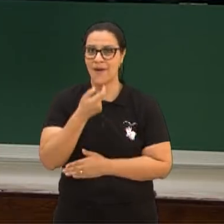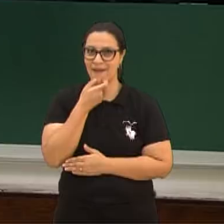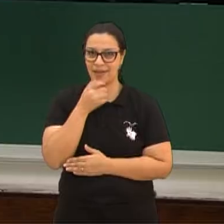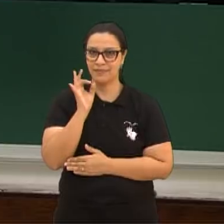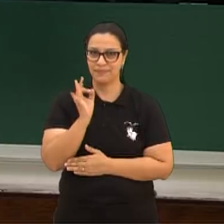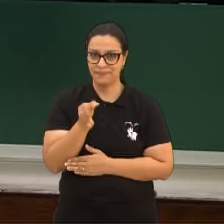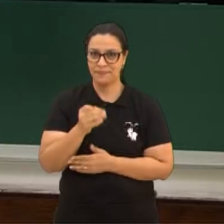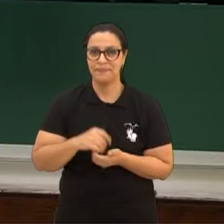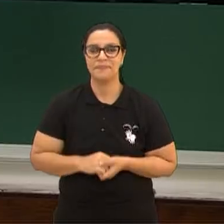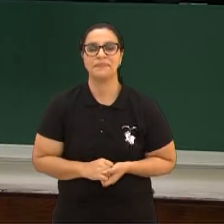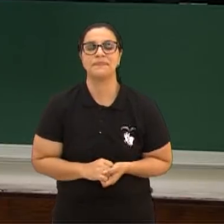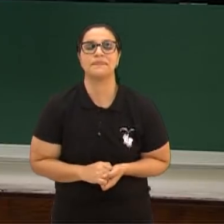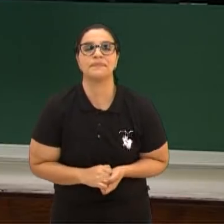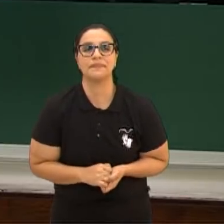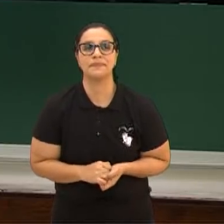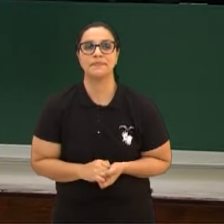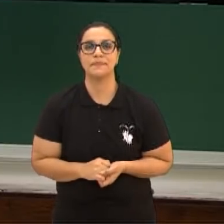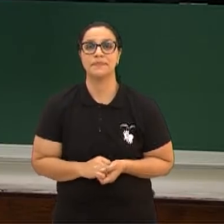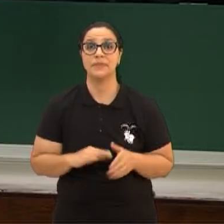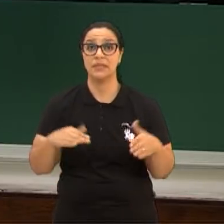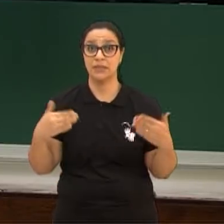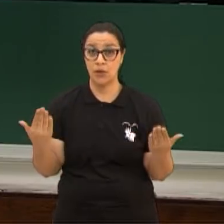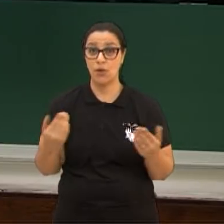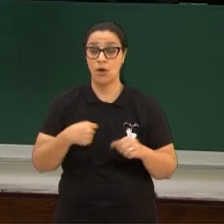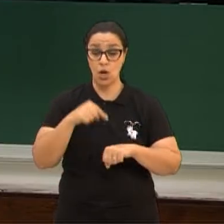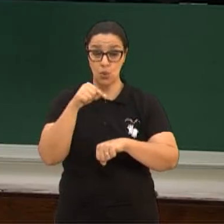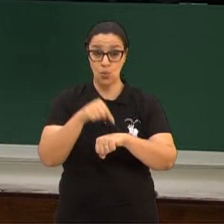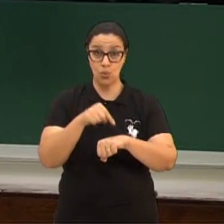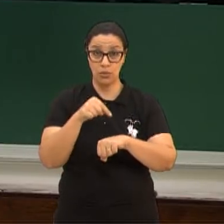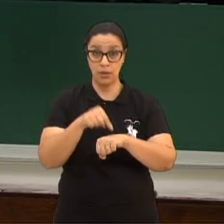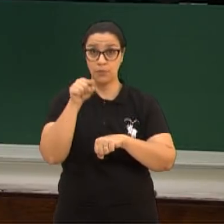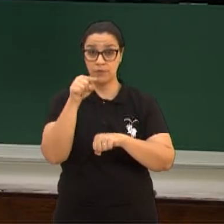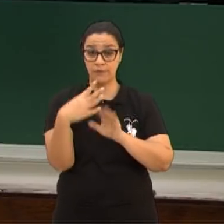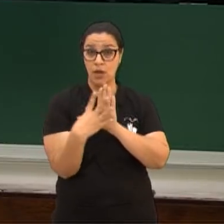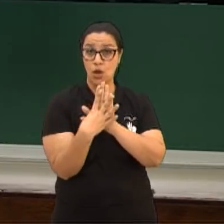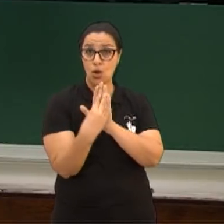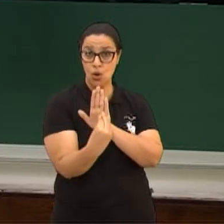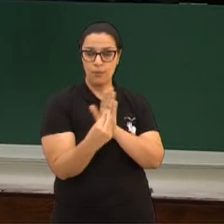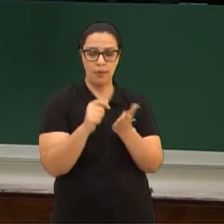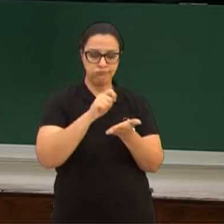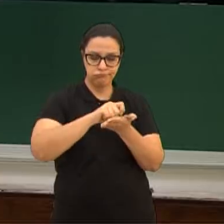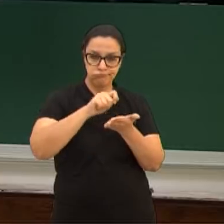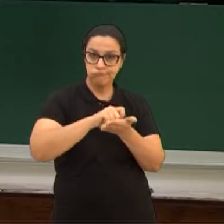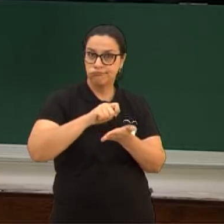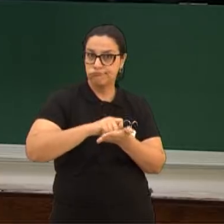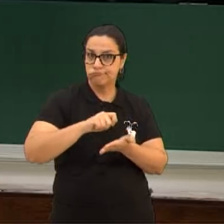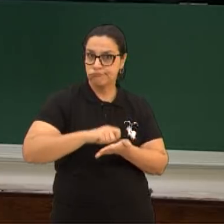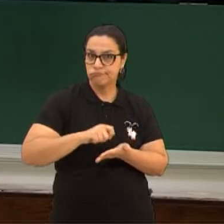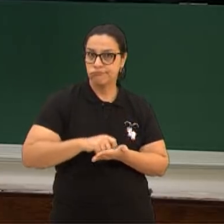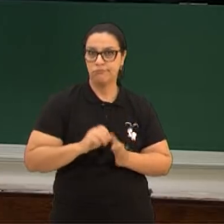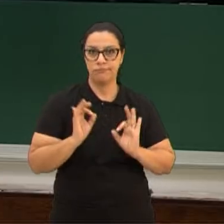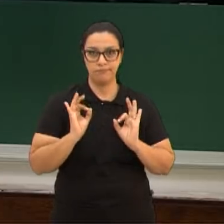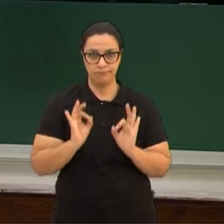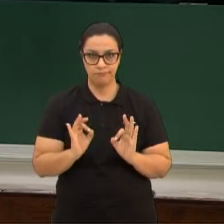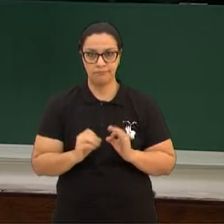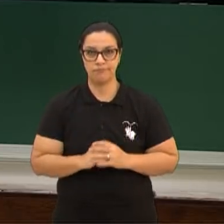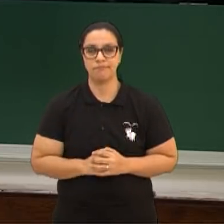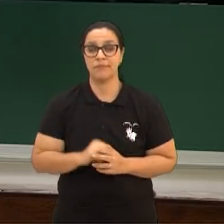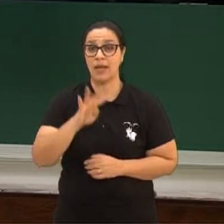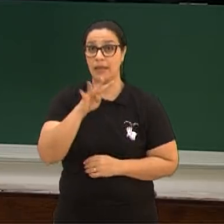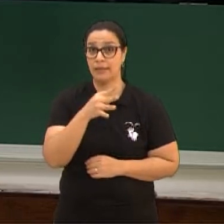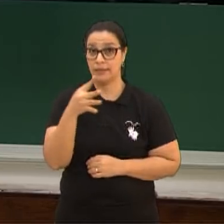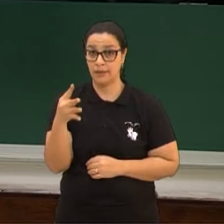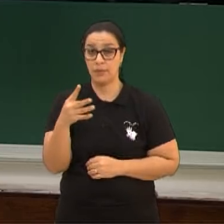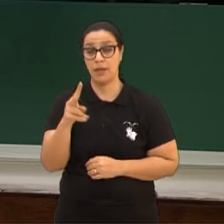inglês agora, ok? A teacher vai deixar um tempo, então, para vocês copiarem essa